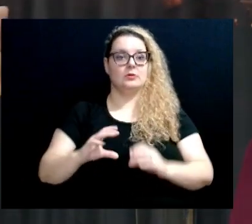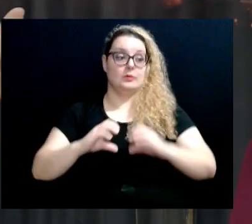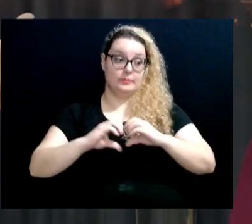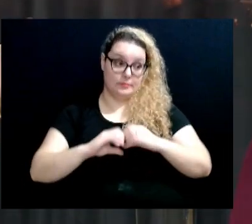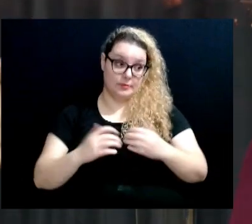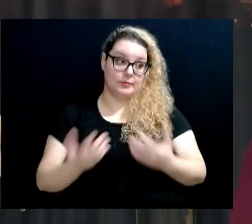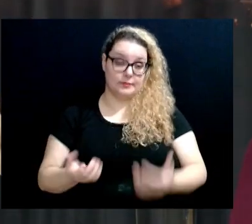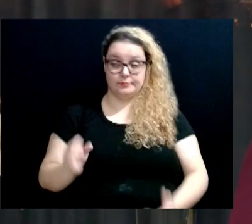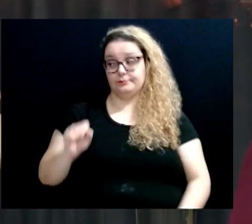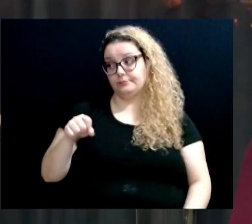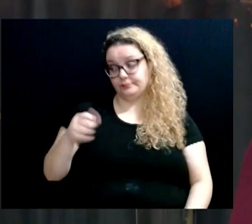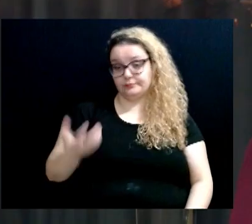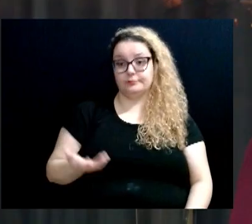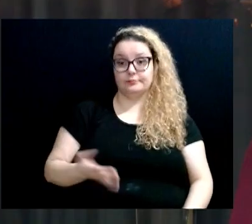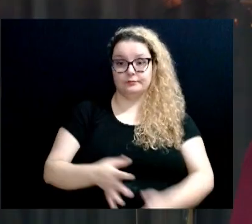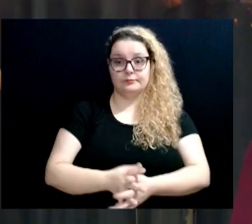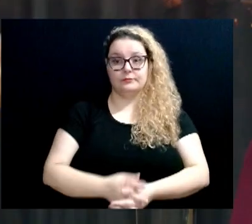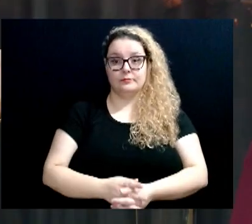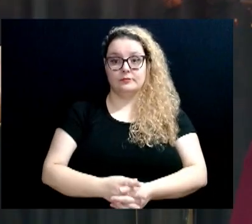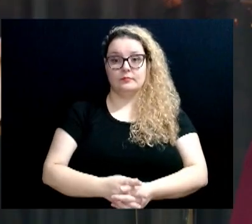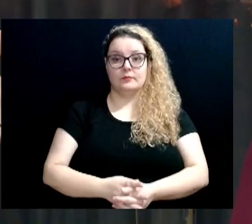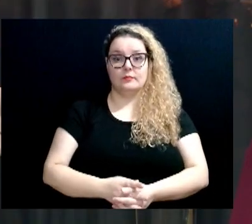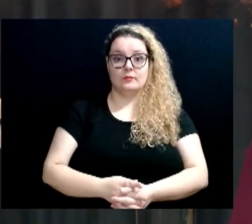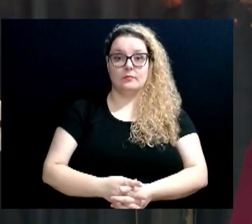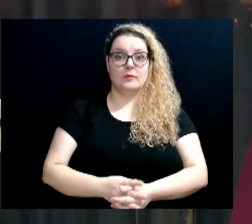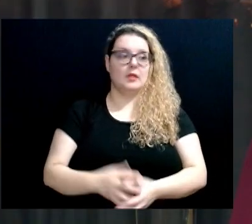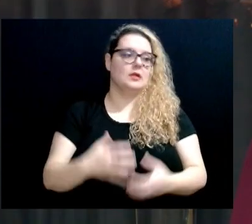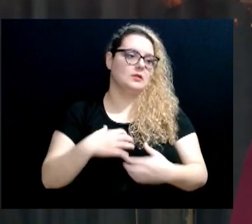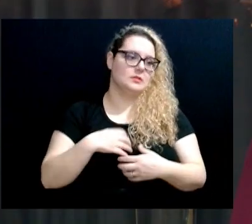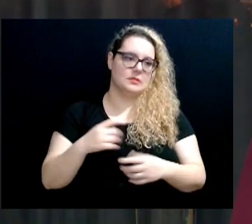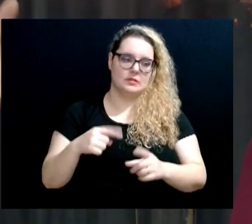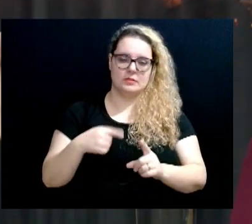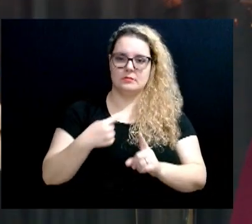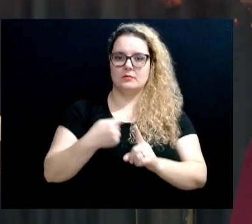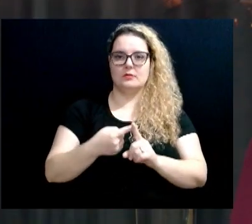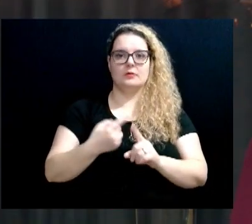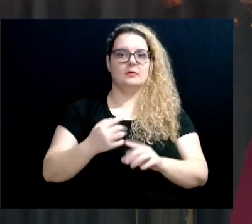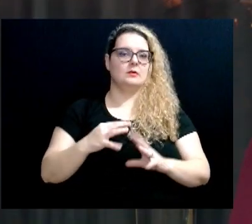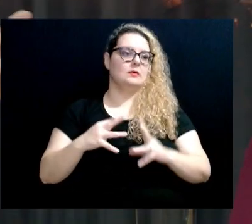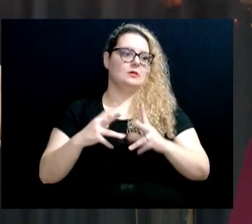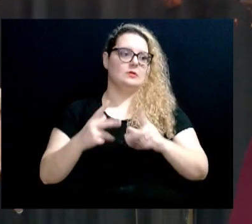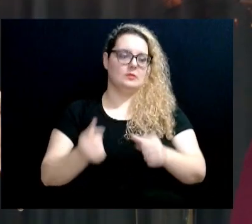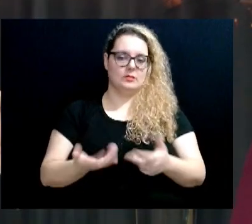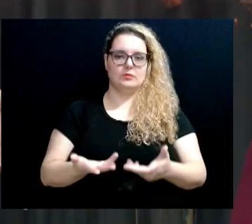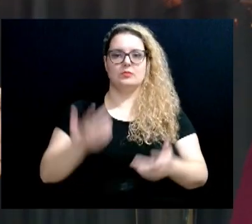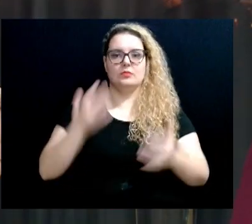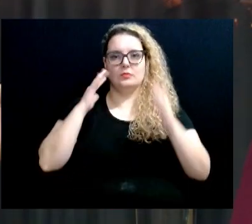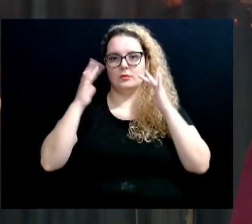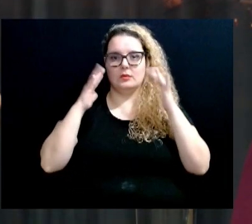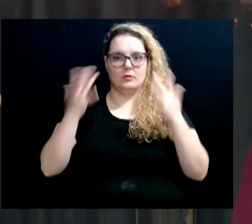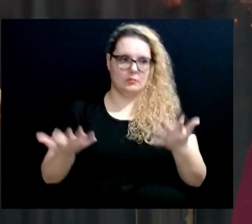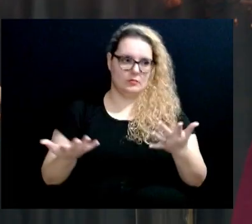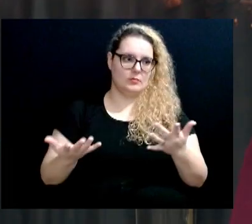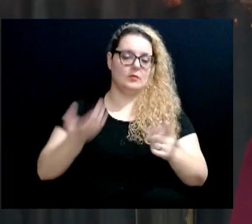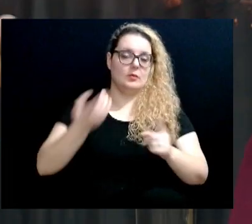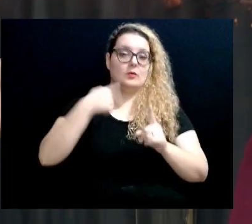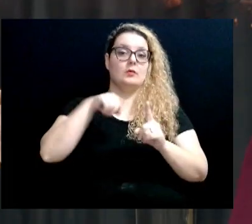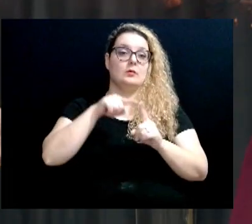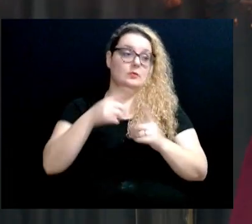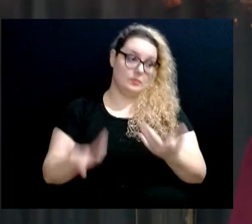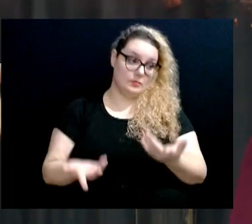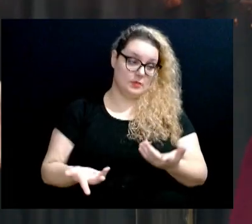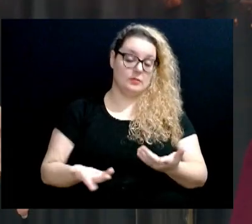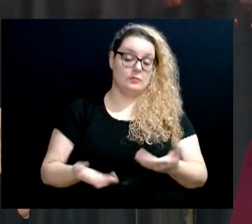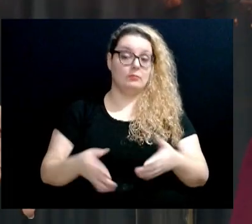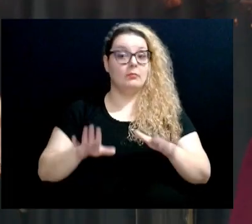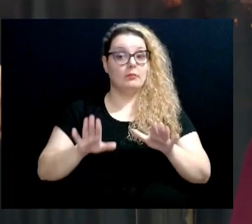a sentimentos positivos, a tudo de que a gente imagina ou almeja, né? Porém, uma relação